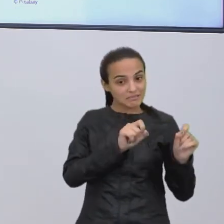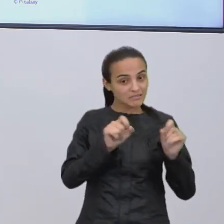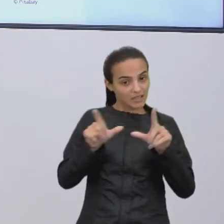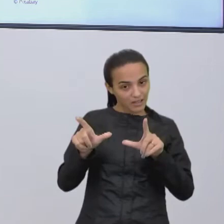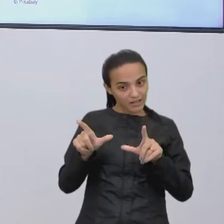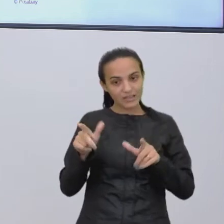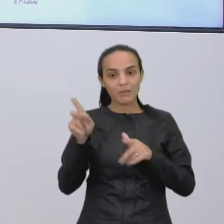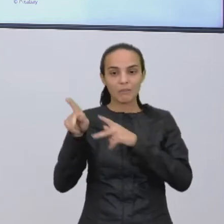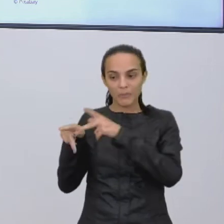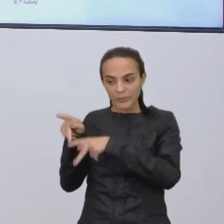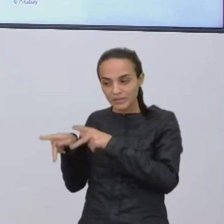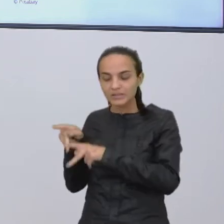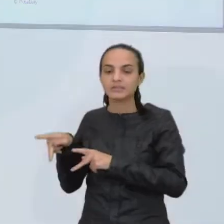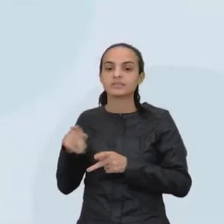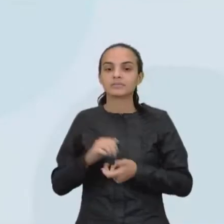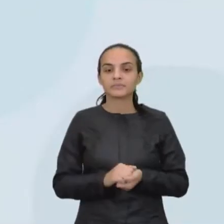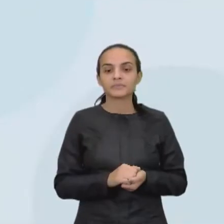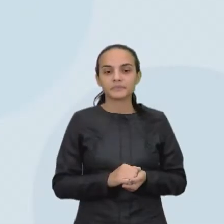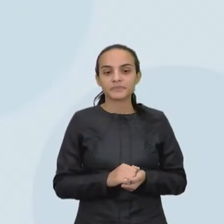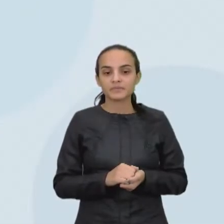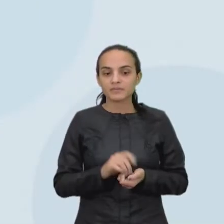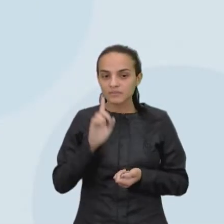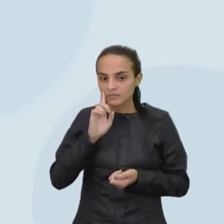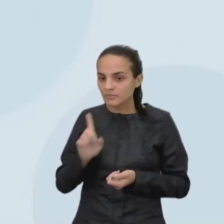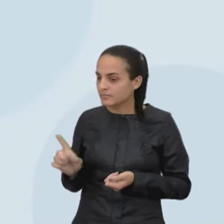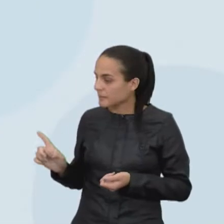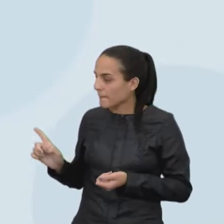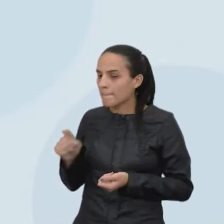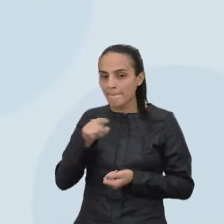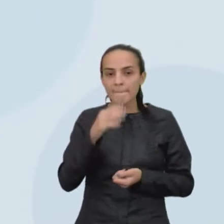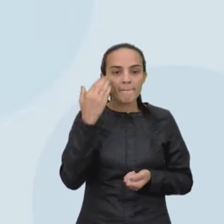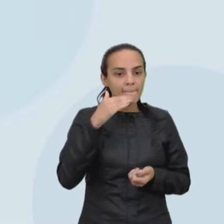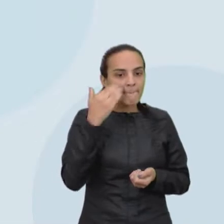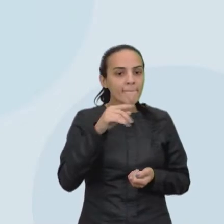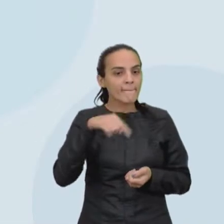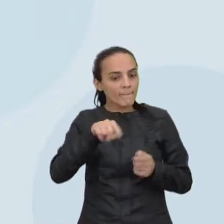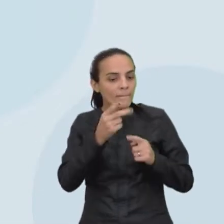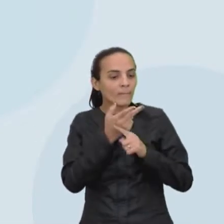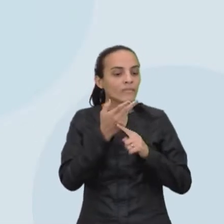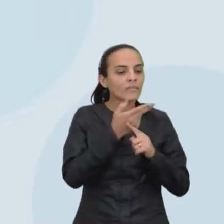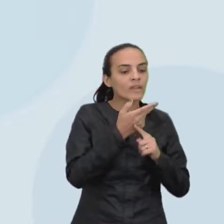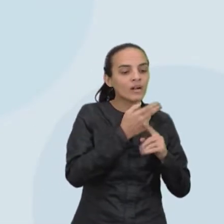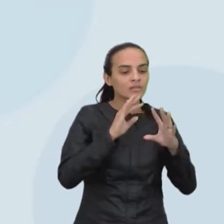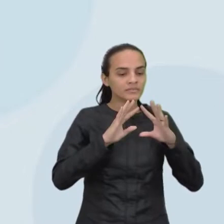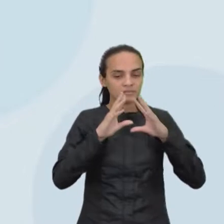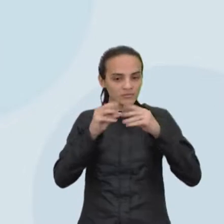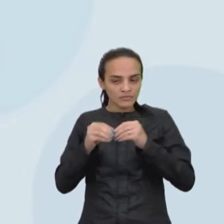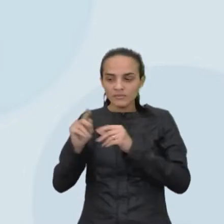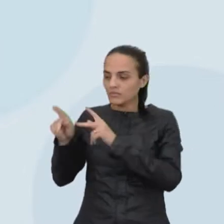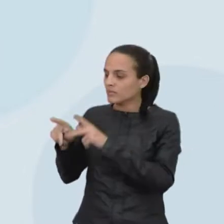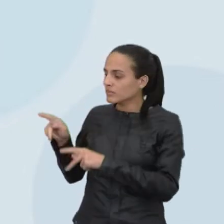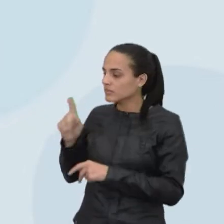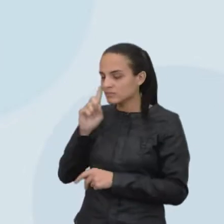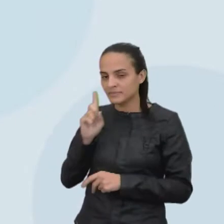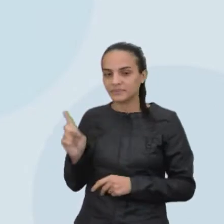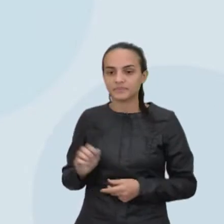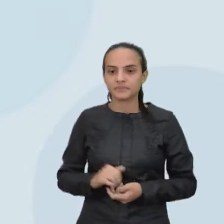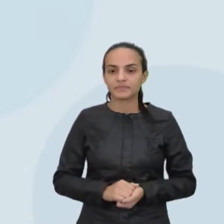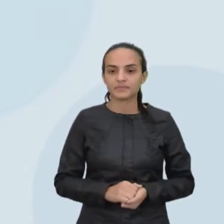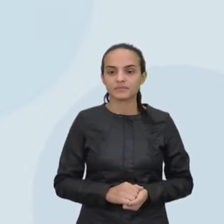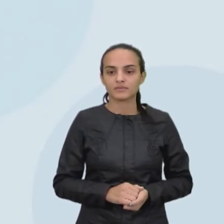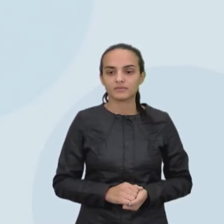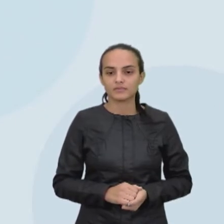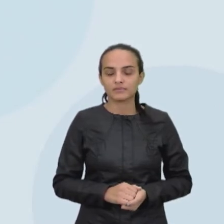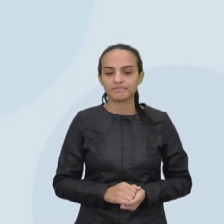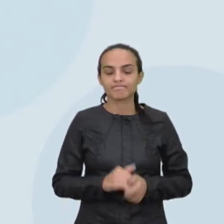essa população, né, a gente colocou essa animação aí só para você entender que a gente está analisando toda uma população, né? Então, só para